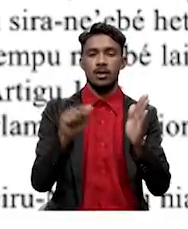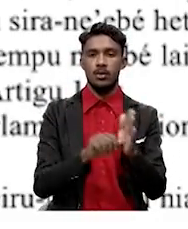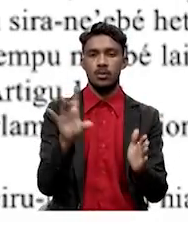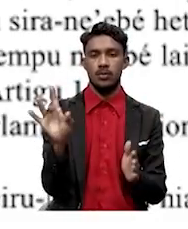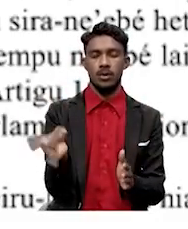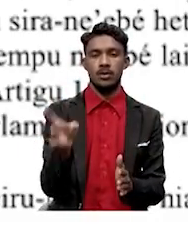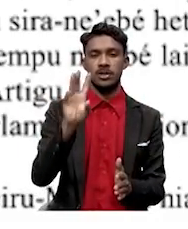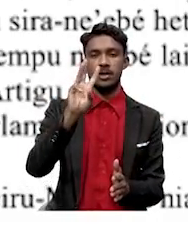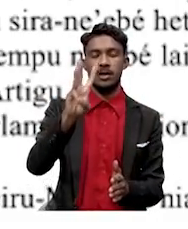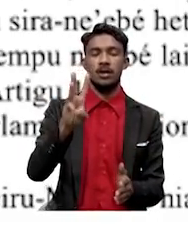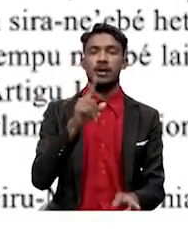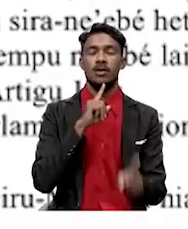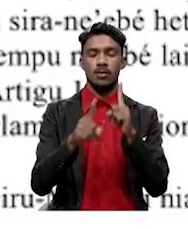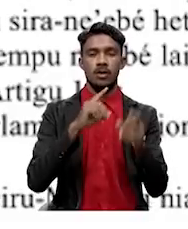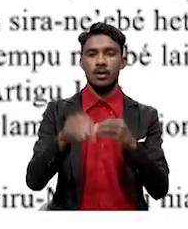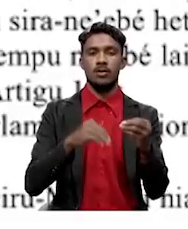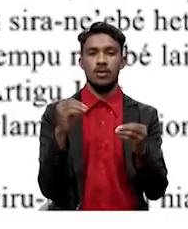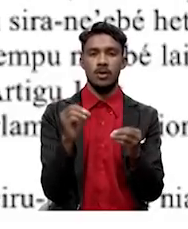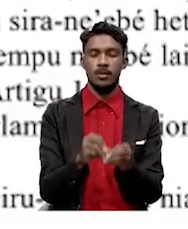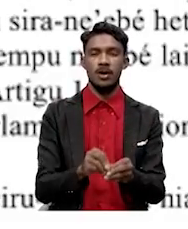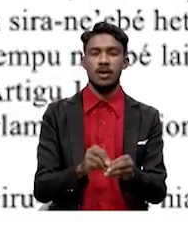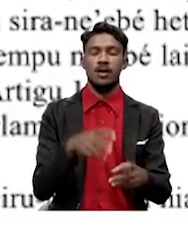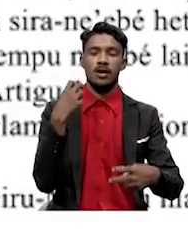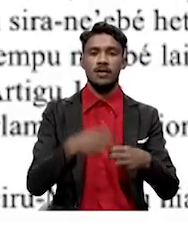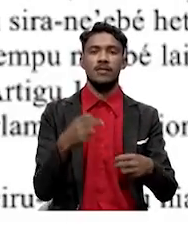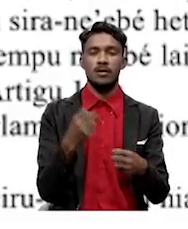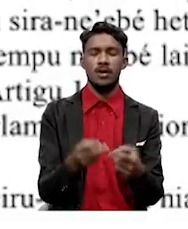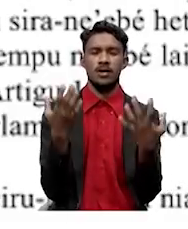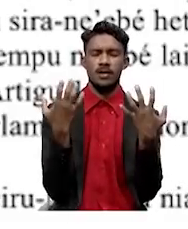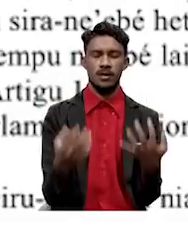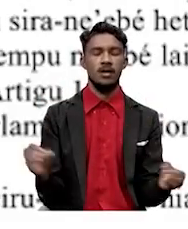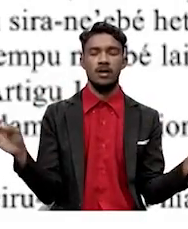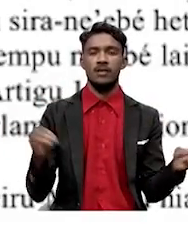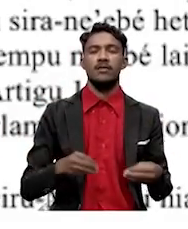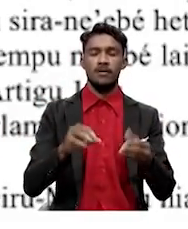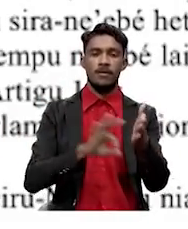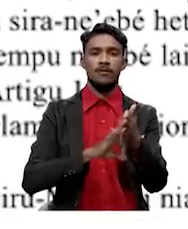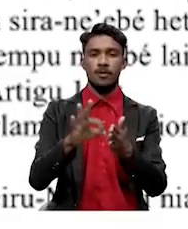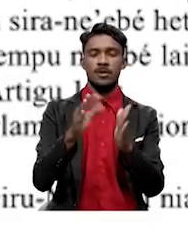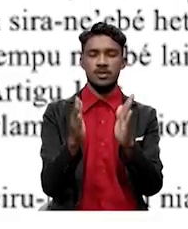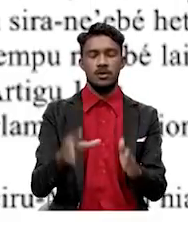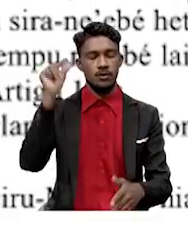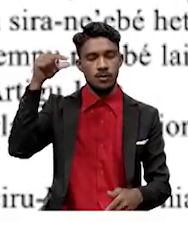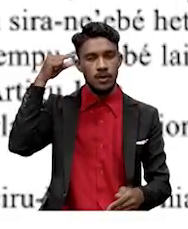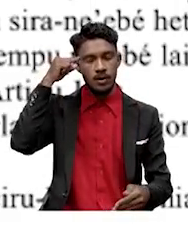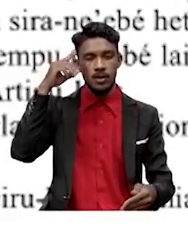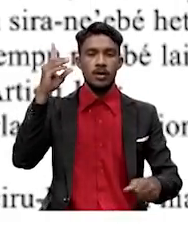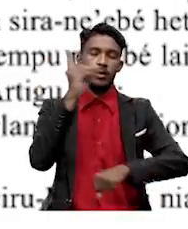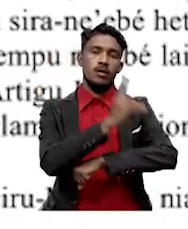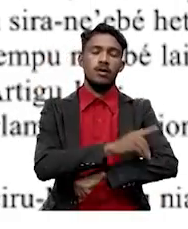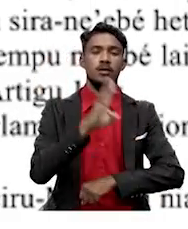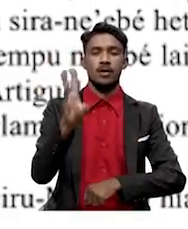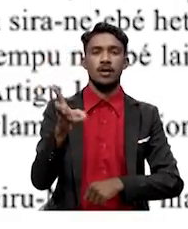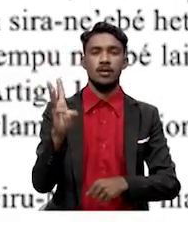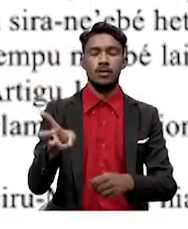neng neha teteng, krisi institusional grave la permiti formação governo e a lorong neng nulu nilarang,